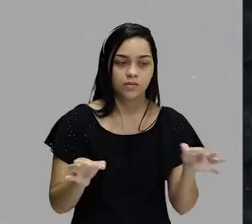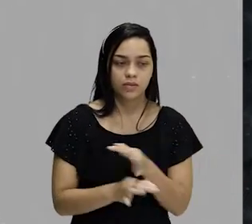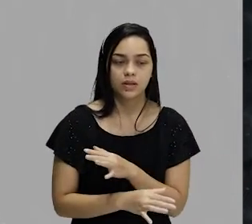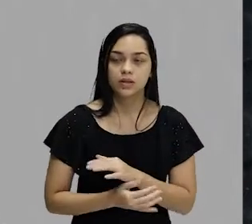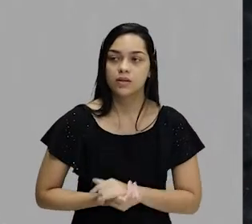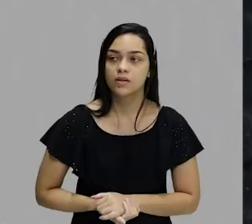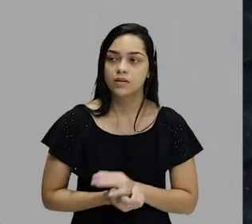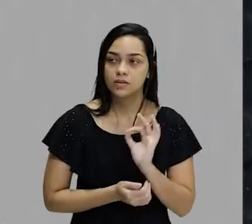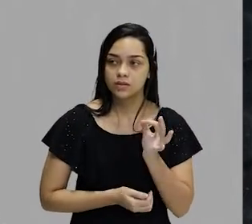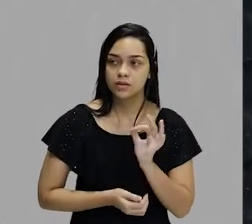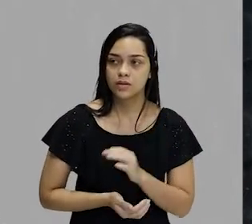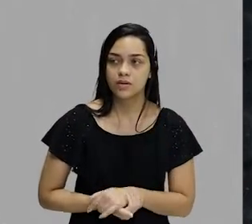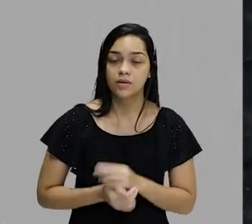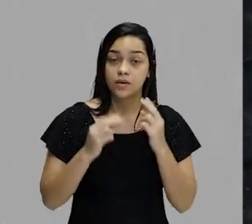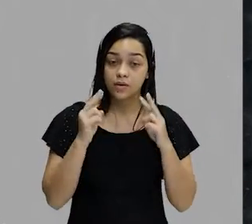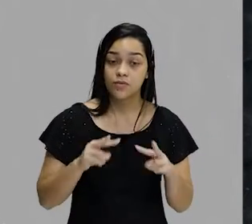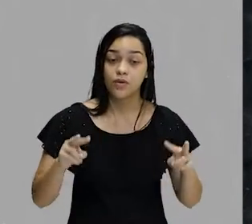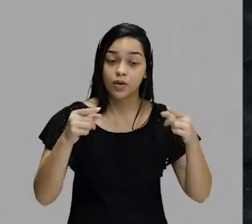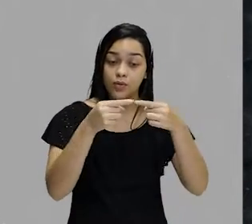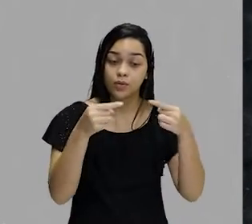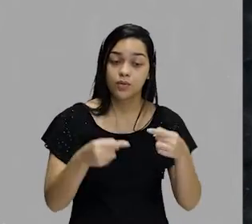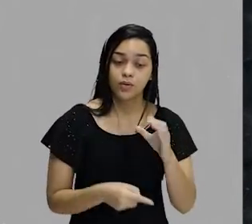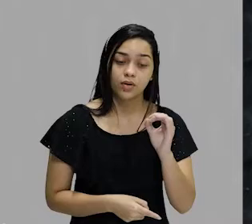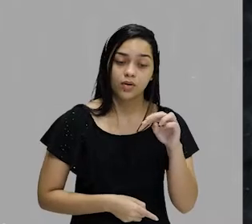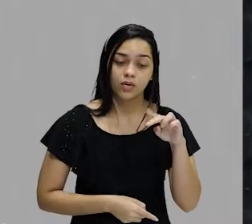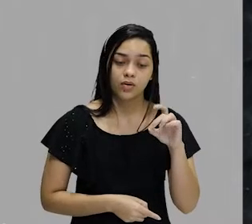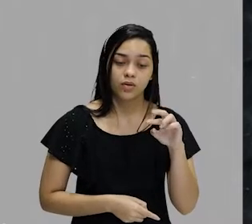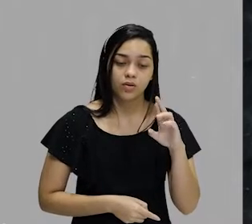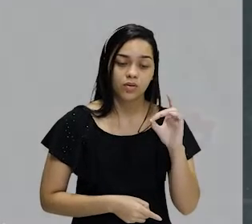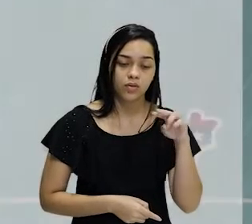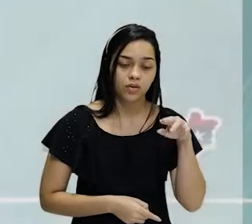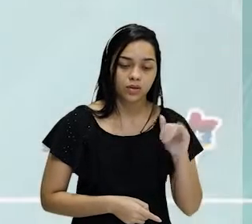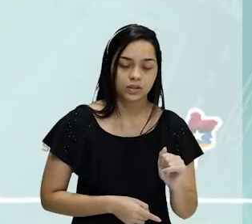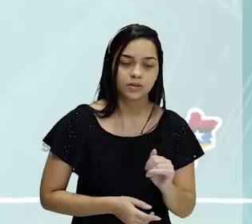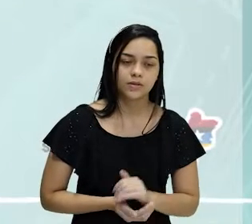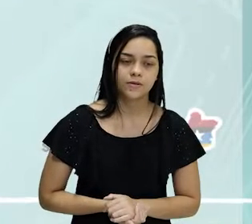completa, tá certo? Olha a concordância.